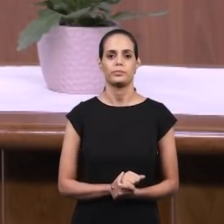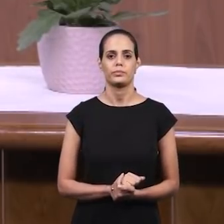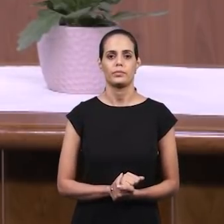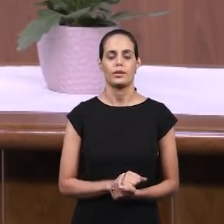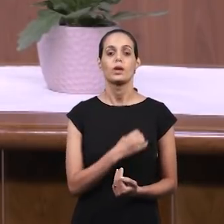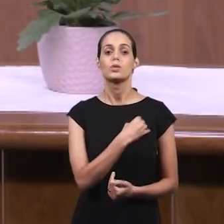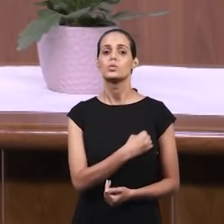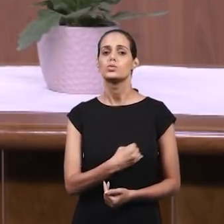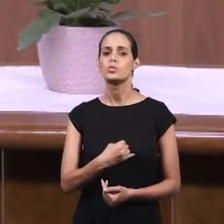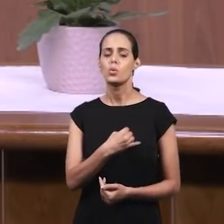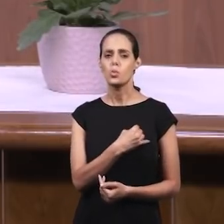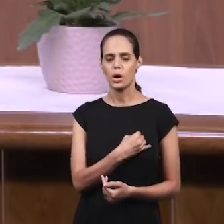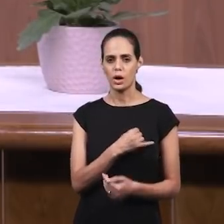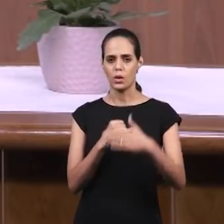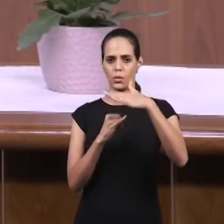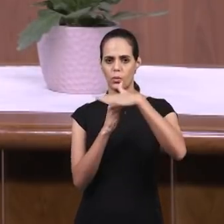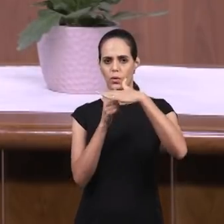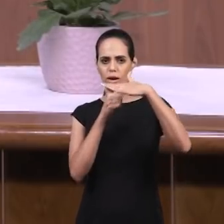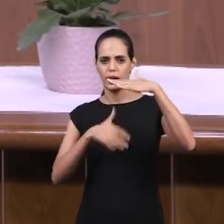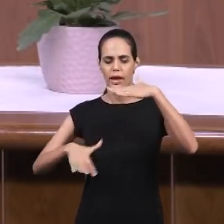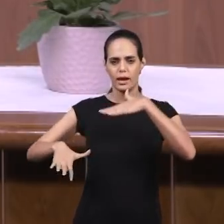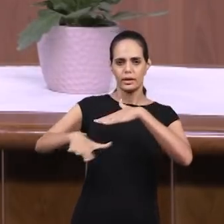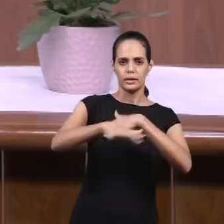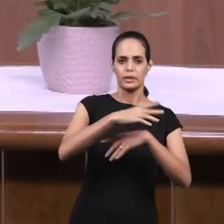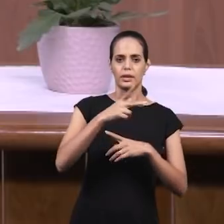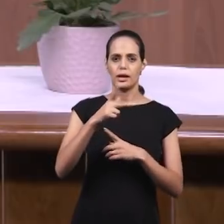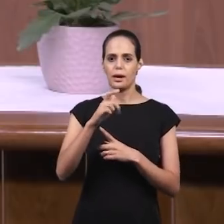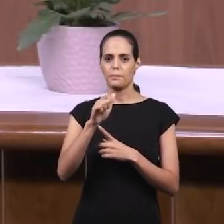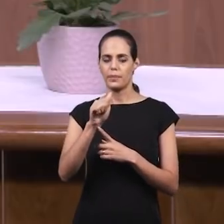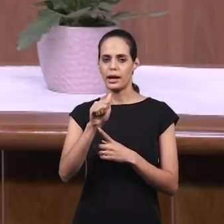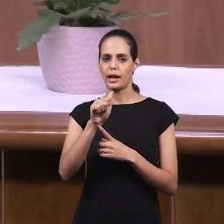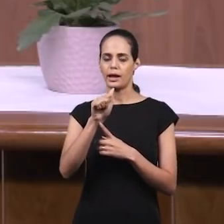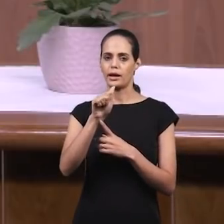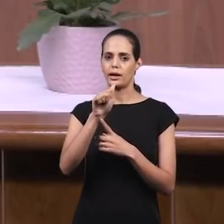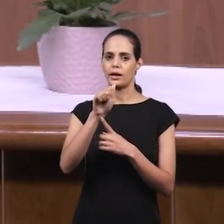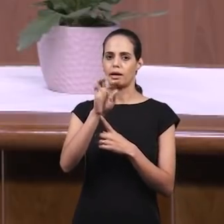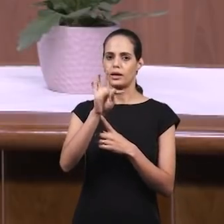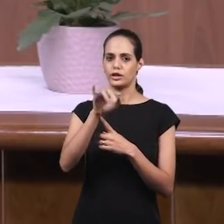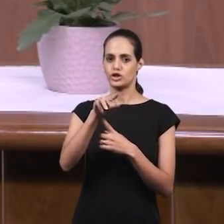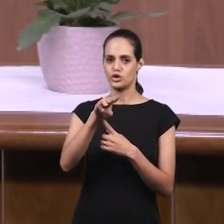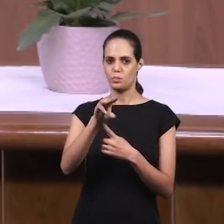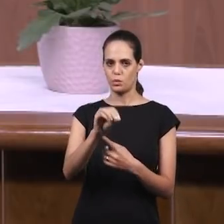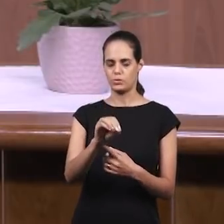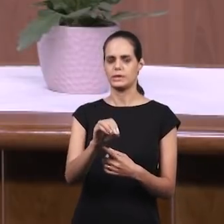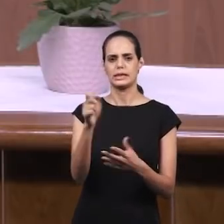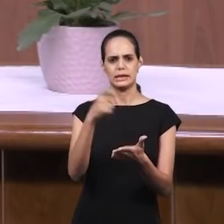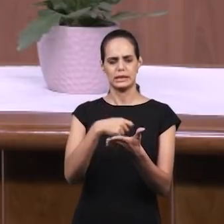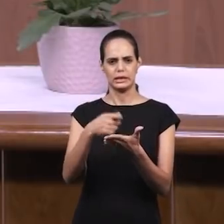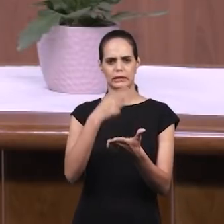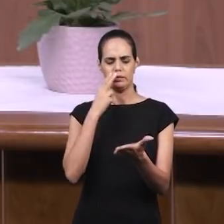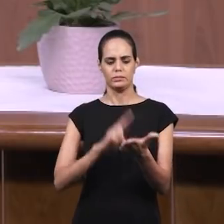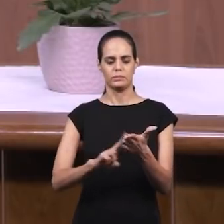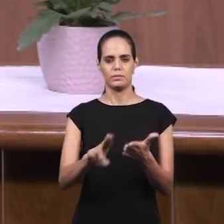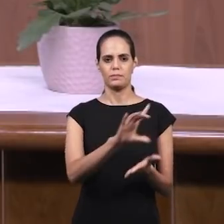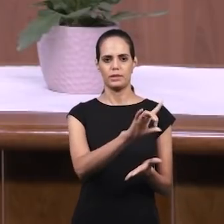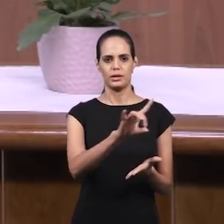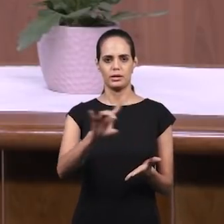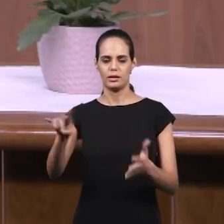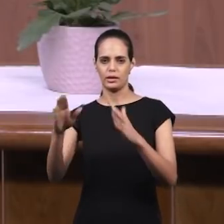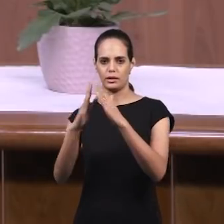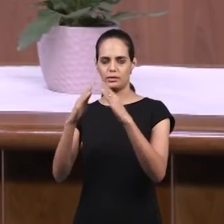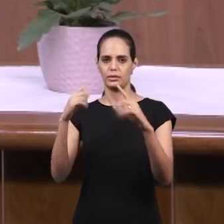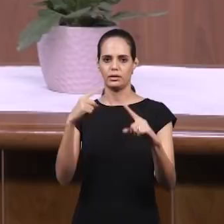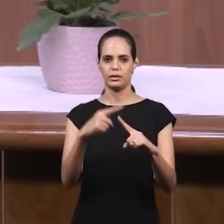desterrado na ilha de Patmos, ele escreveu cartas a essas igrejas. Então elas tinham ali essa realidade de uma